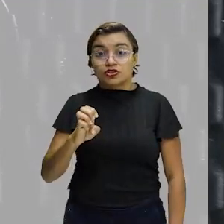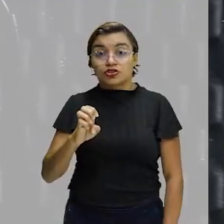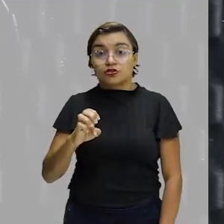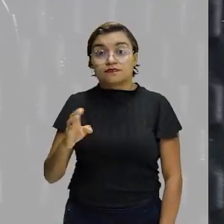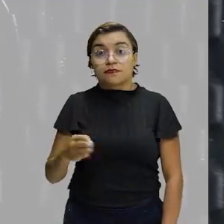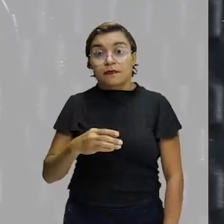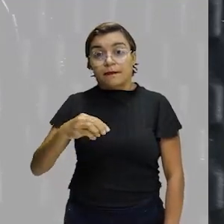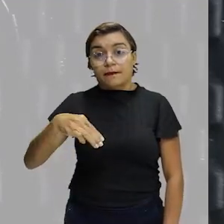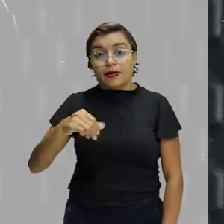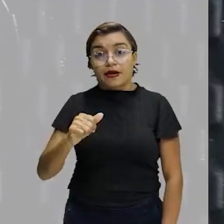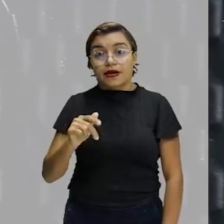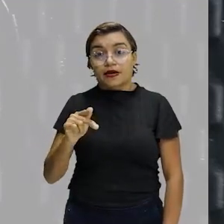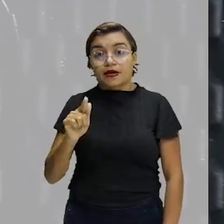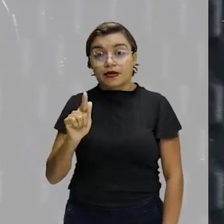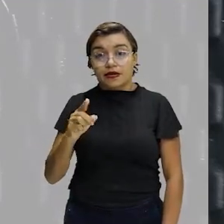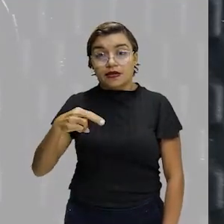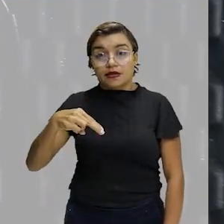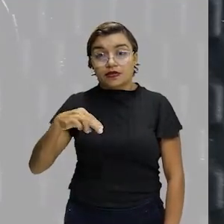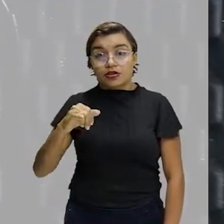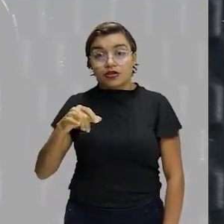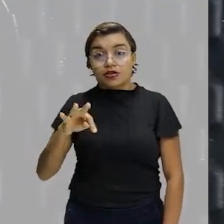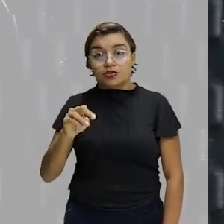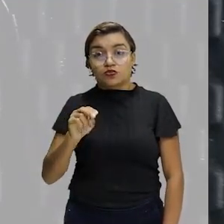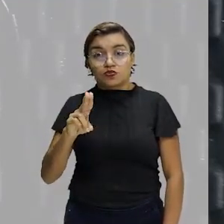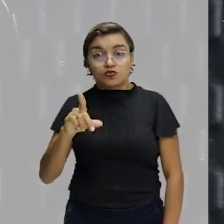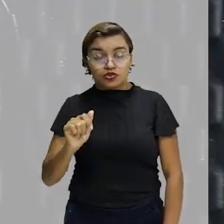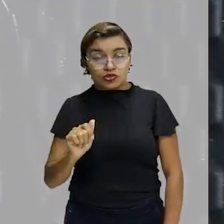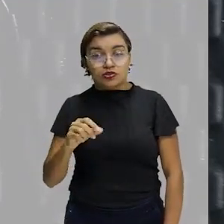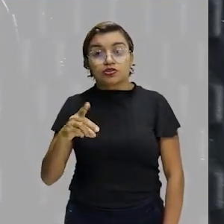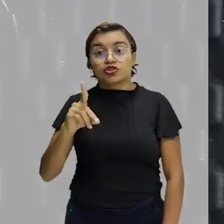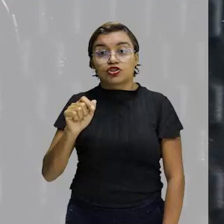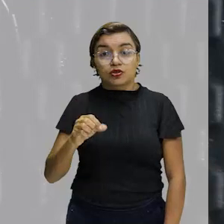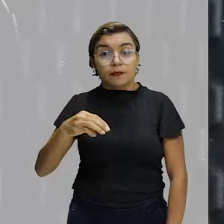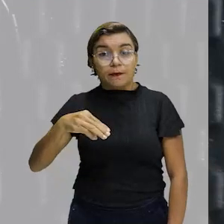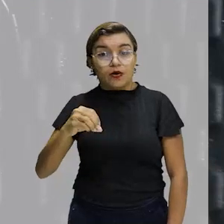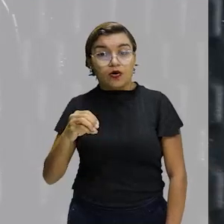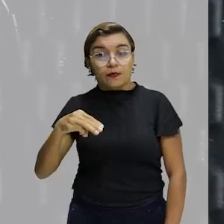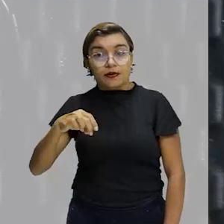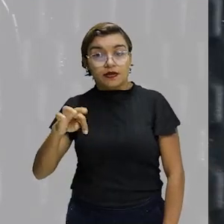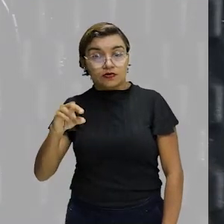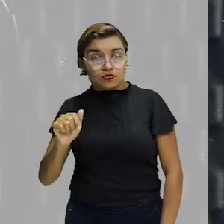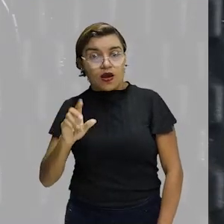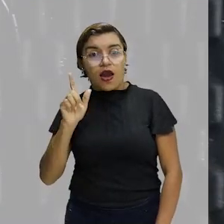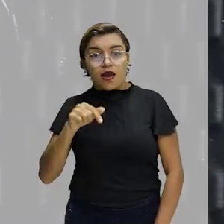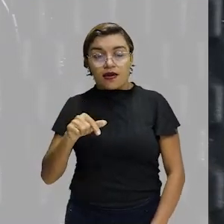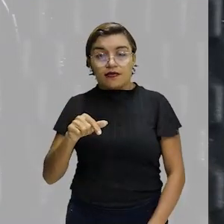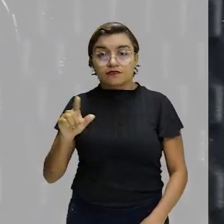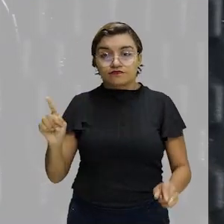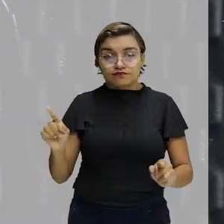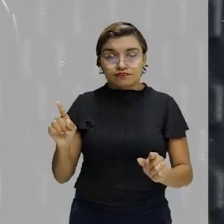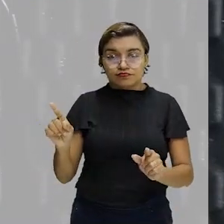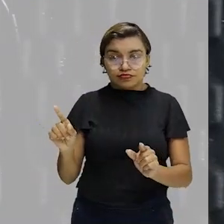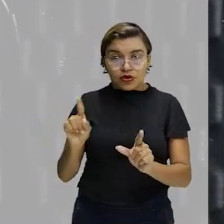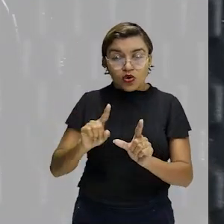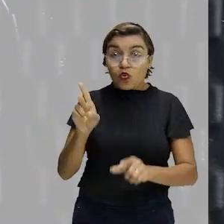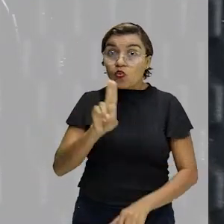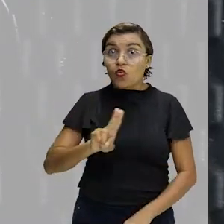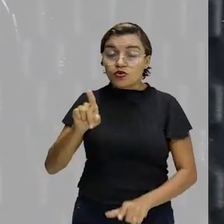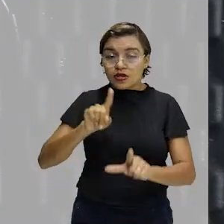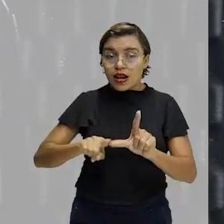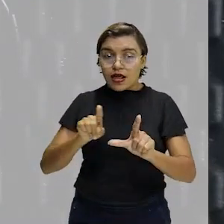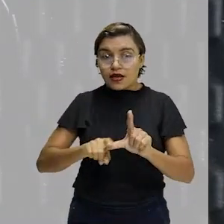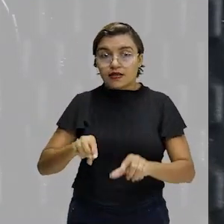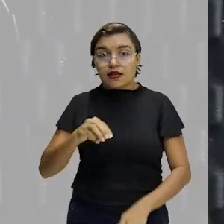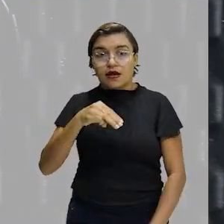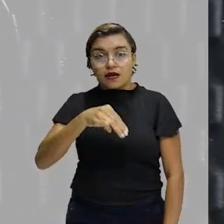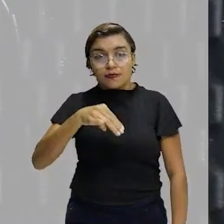resumidamente ou abreviadamente, ela é chamada de MMS, mas na fórmula tem MW, tá bom? Então, é para que você não